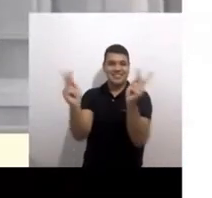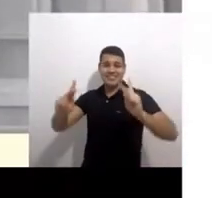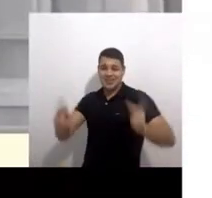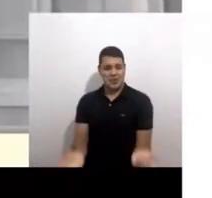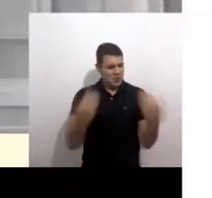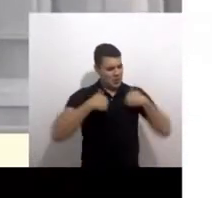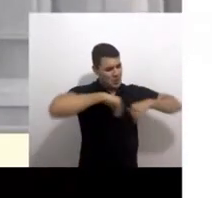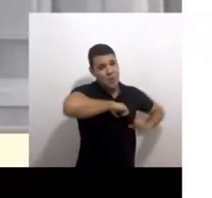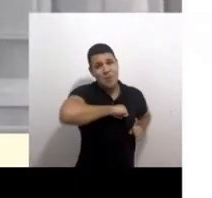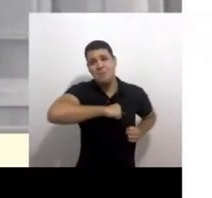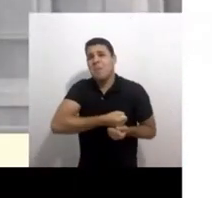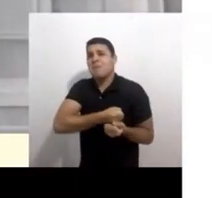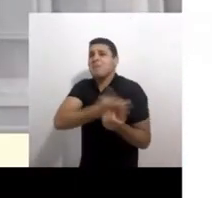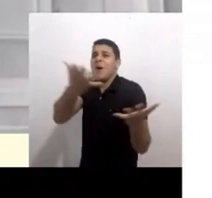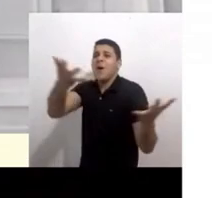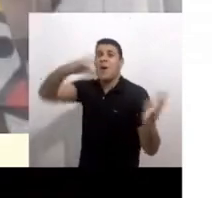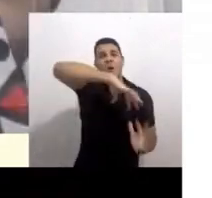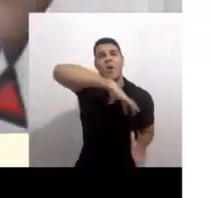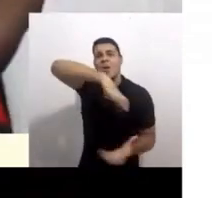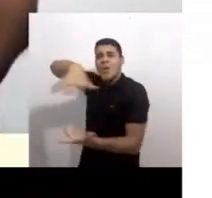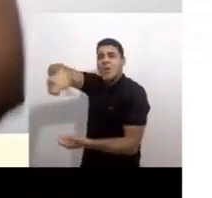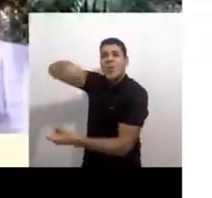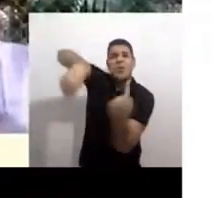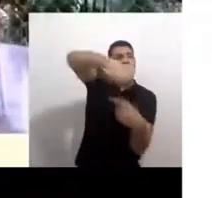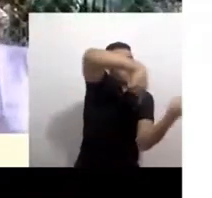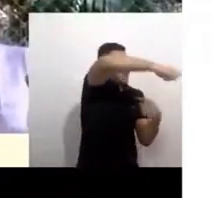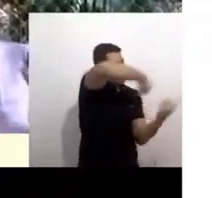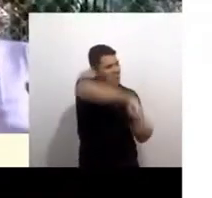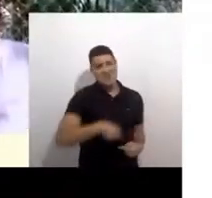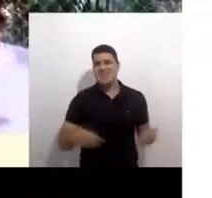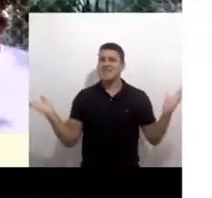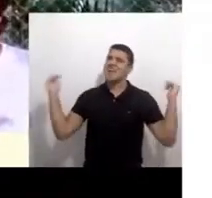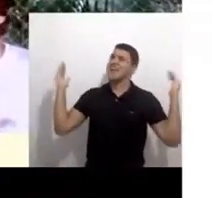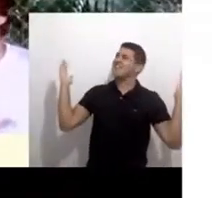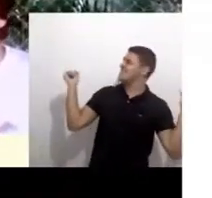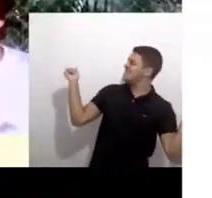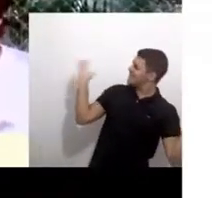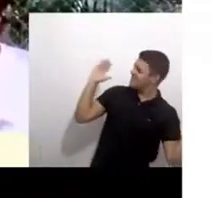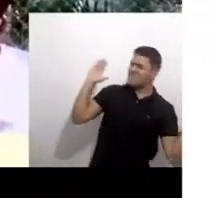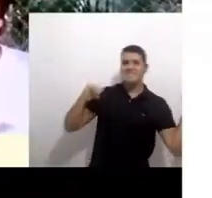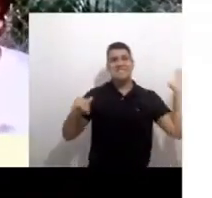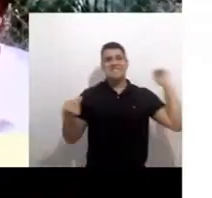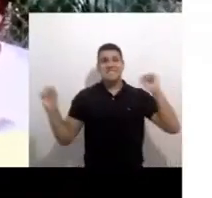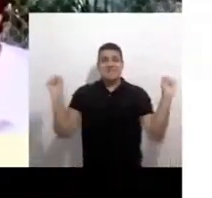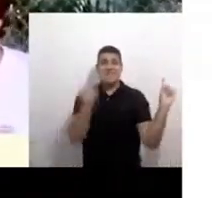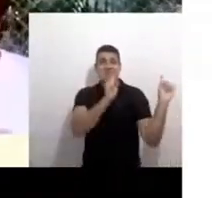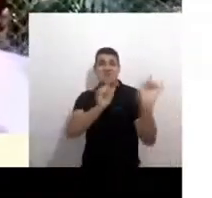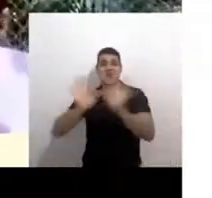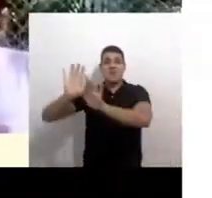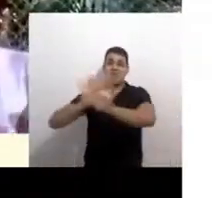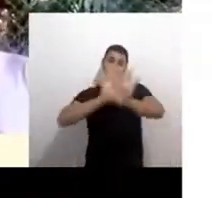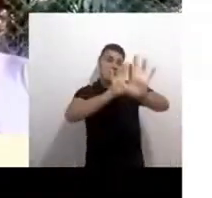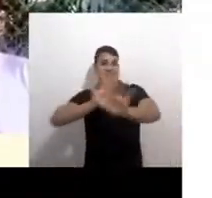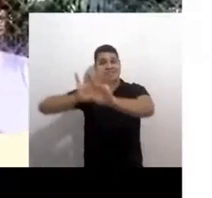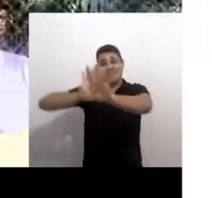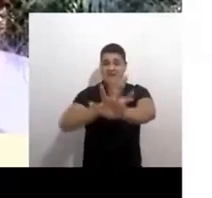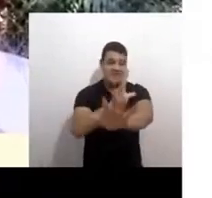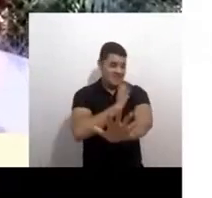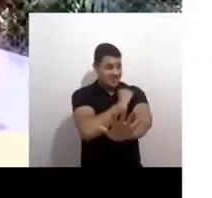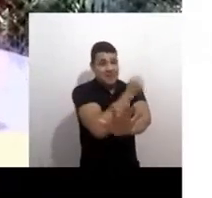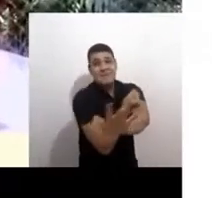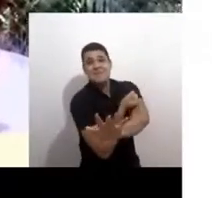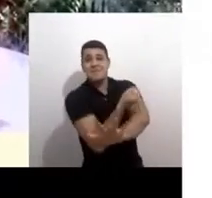capaz de fazer em todo lugar serial melhorar então